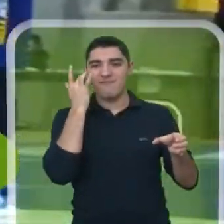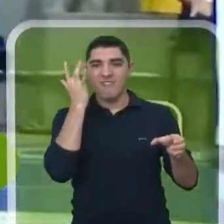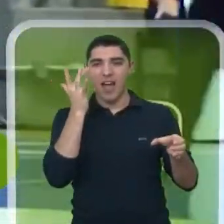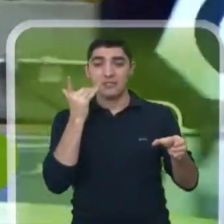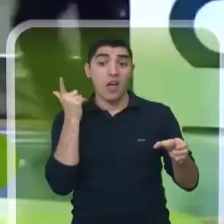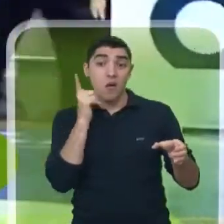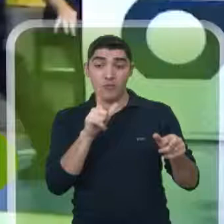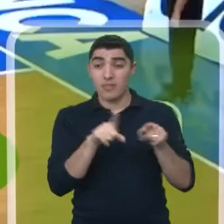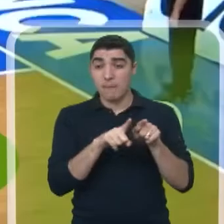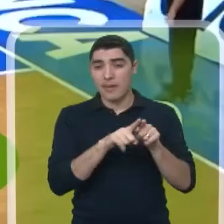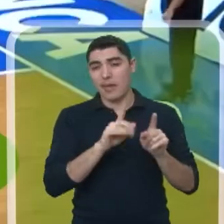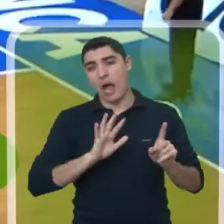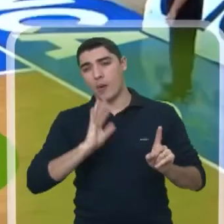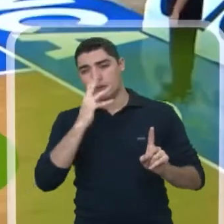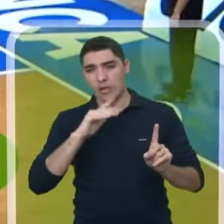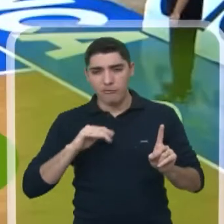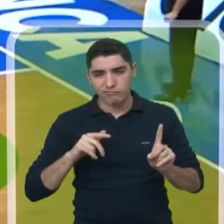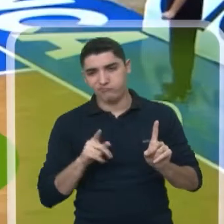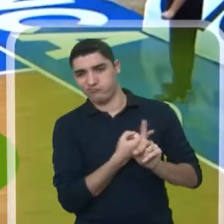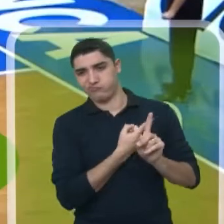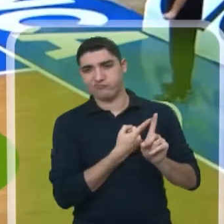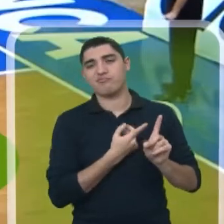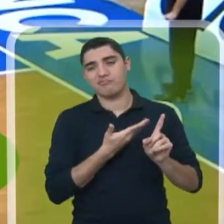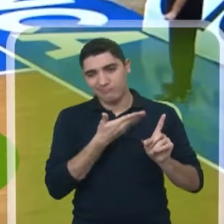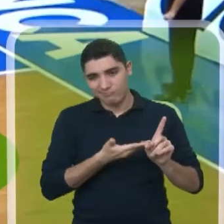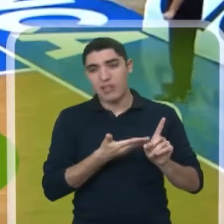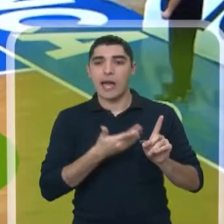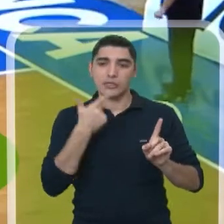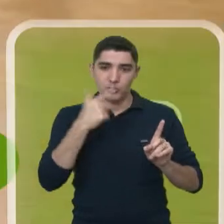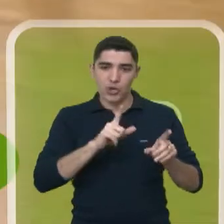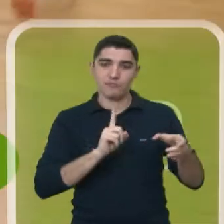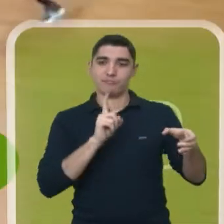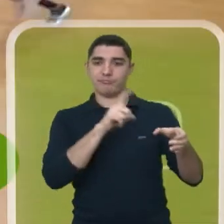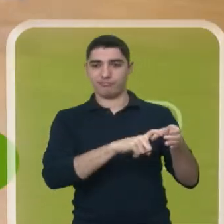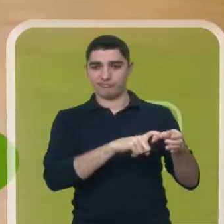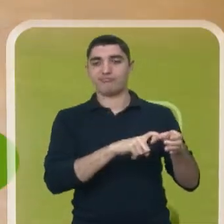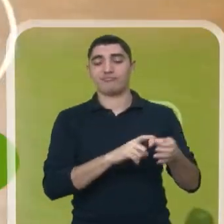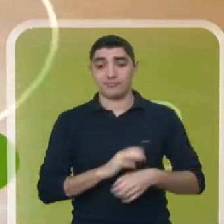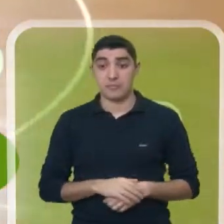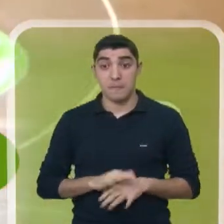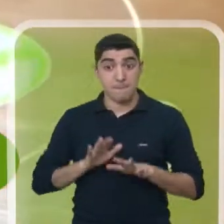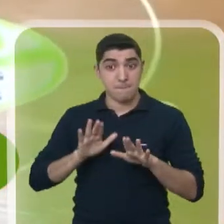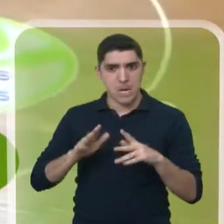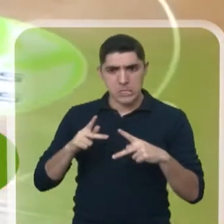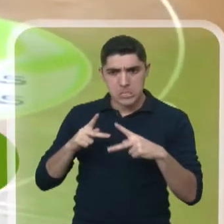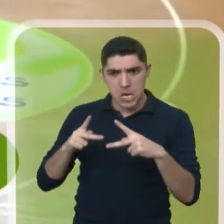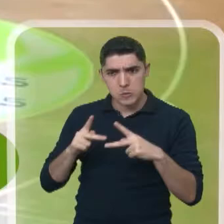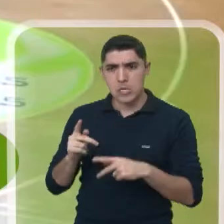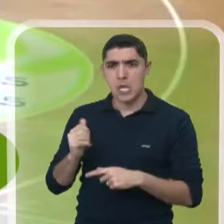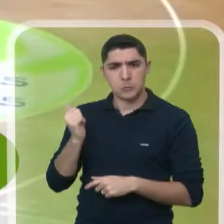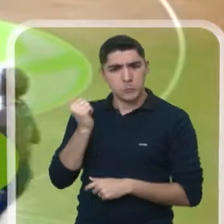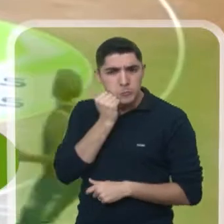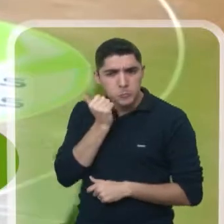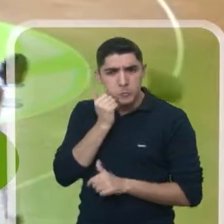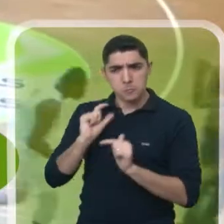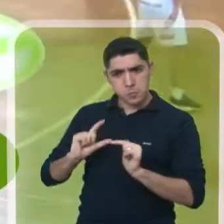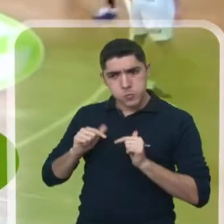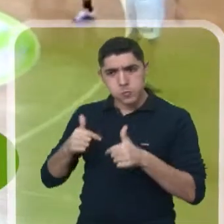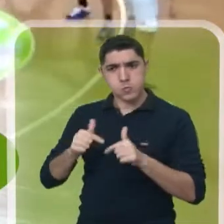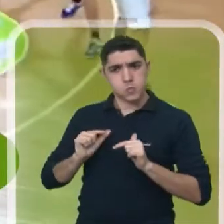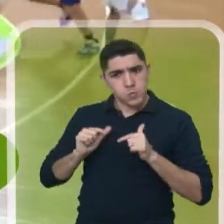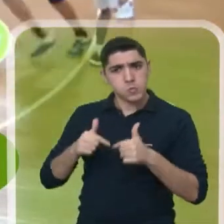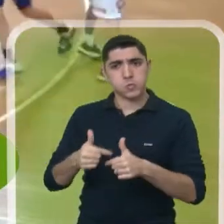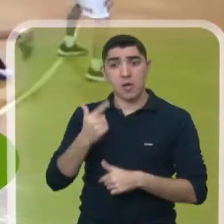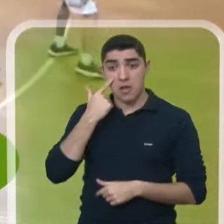sofreu falta, anotando o ponto de bonificação no lance livre. Mas o São José era valente, não queria a eliminação.